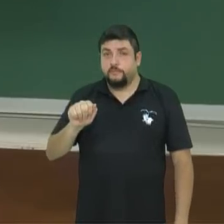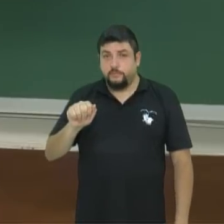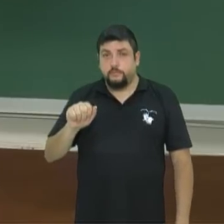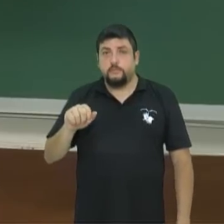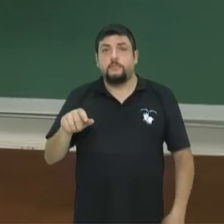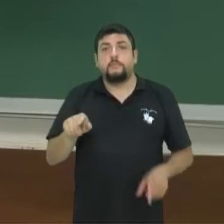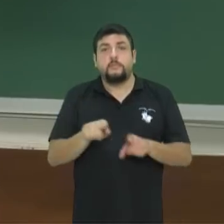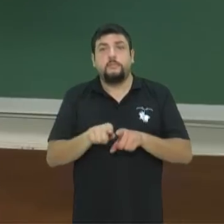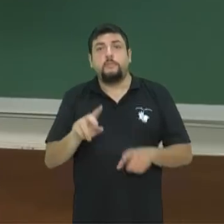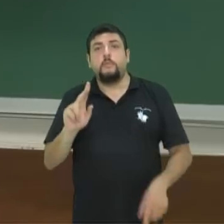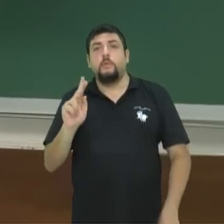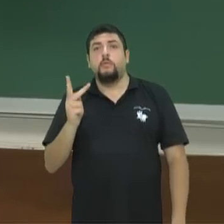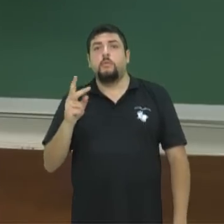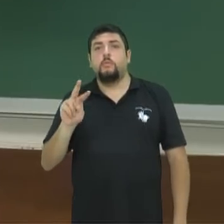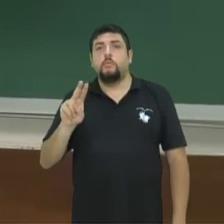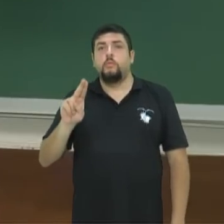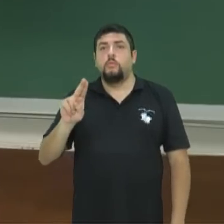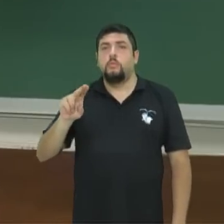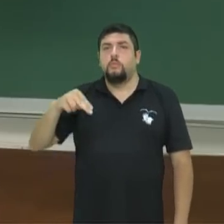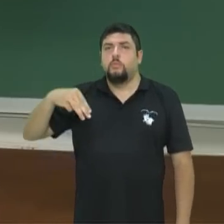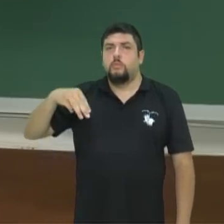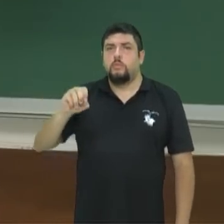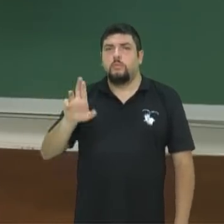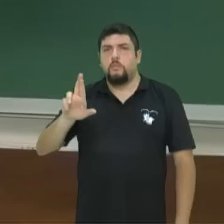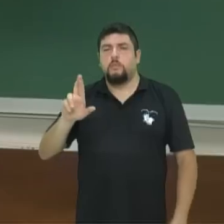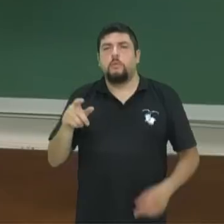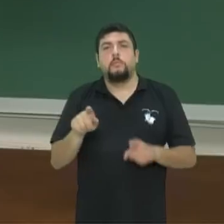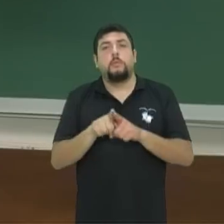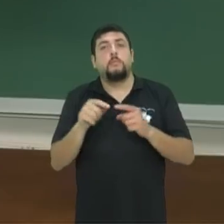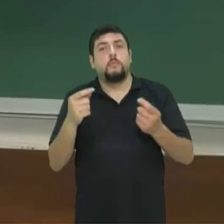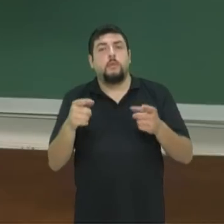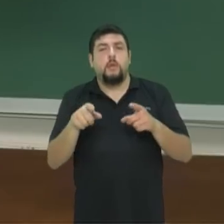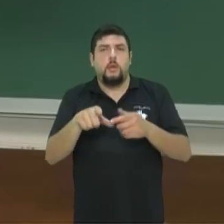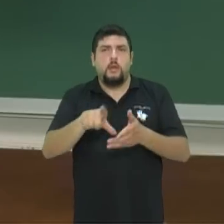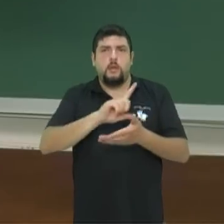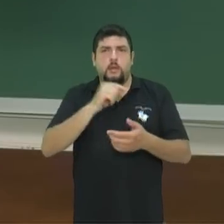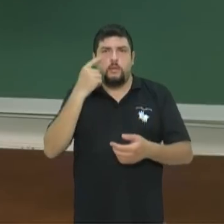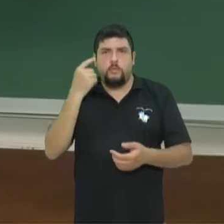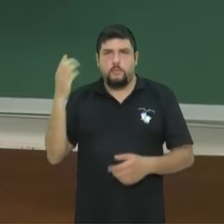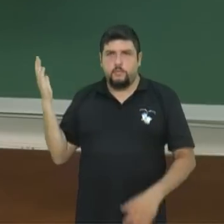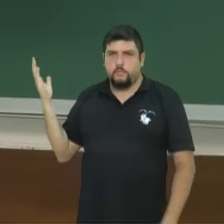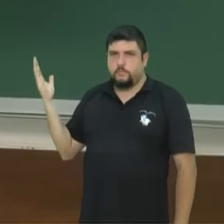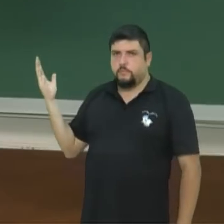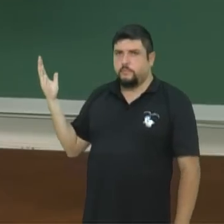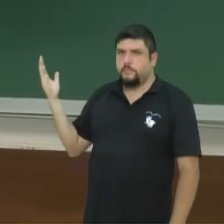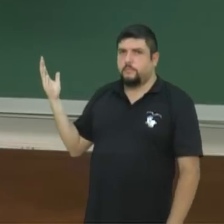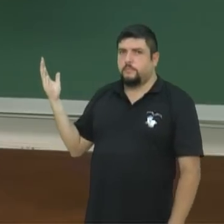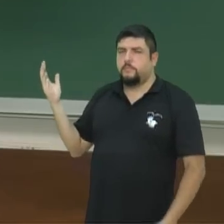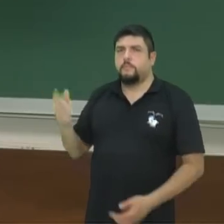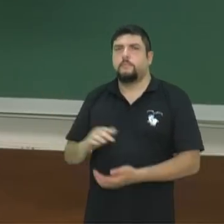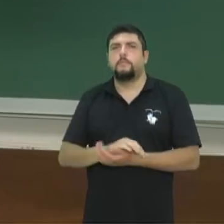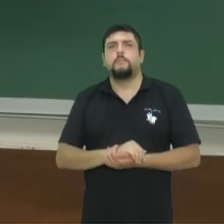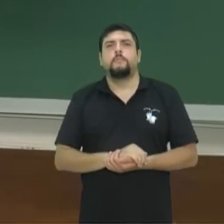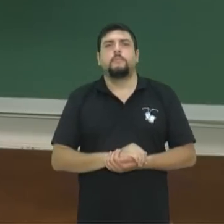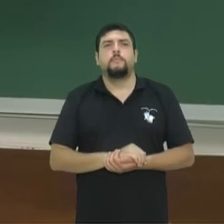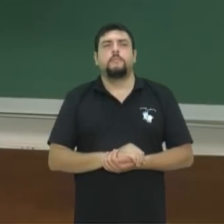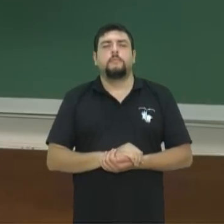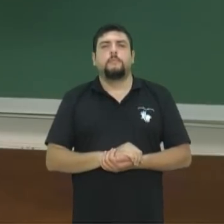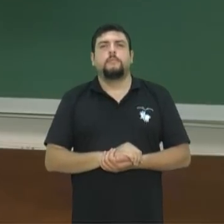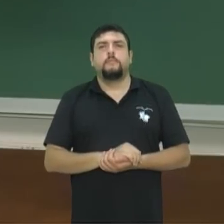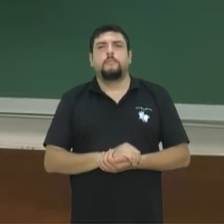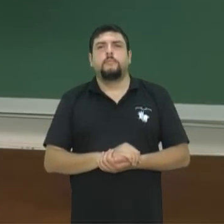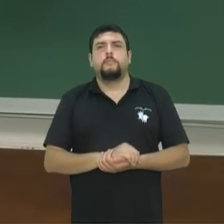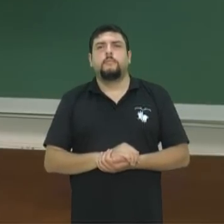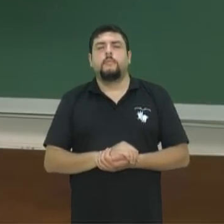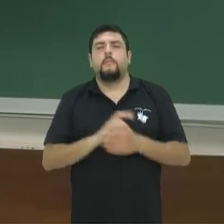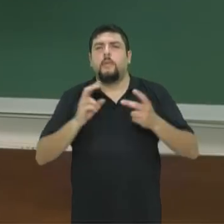composicionais da tirinha desse tipo de discurso, né? Então, na tirinha anterior, voltando aqui para ela, a gente tem aqui os